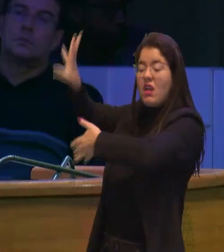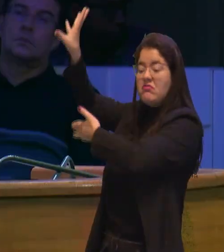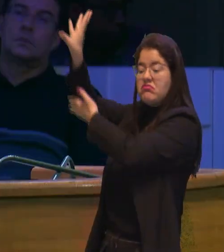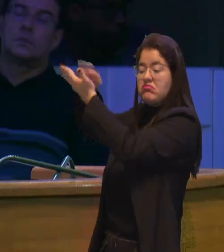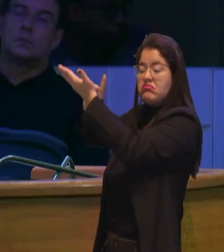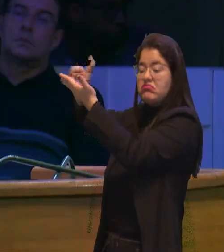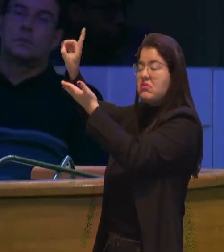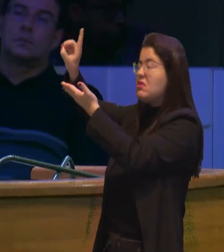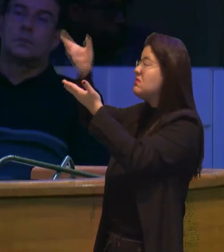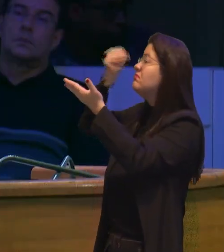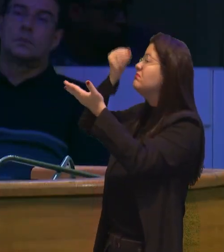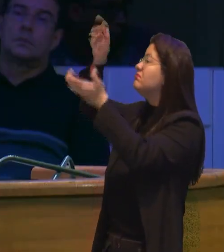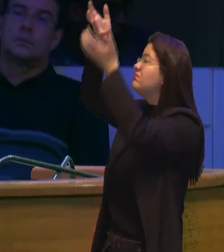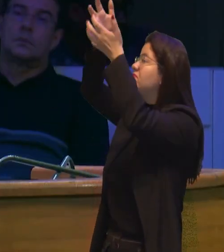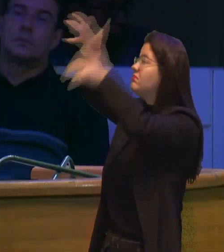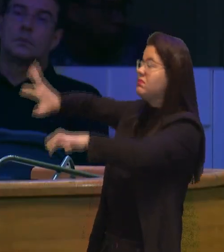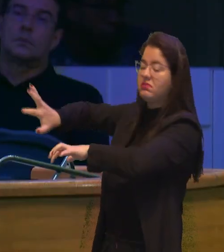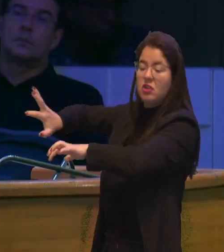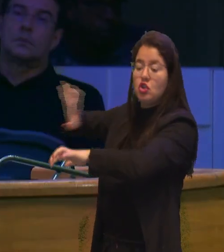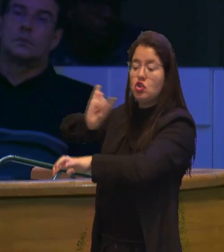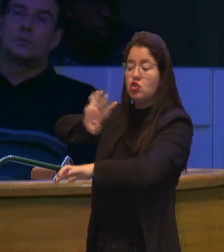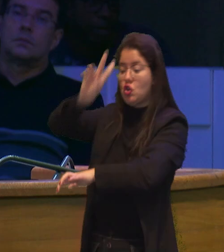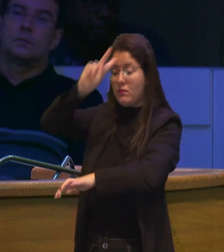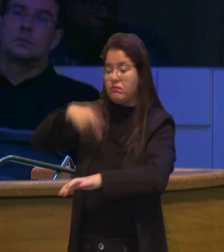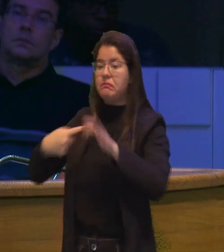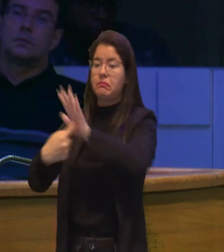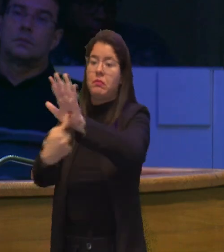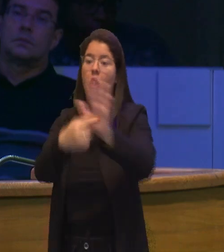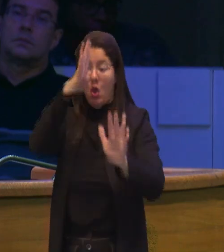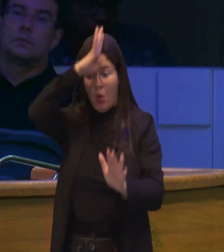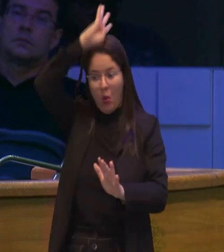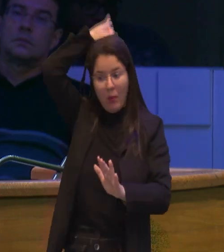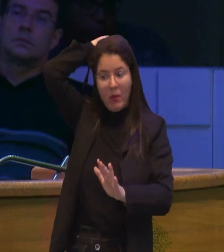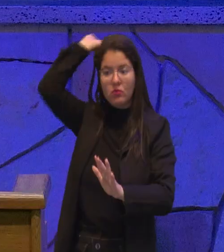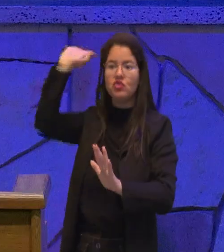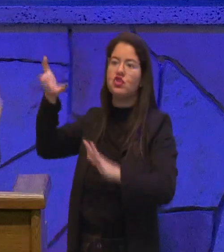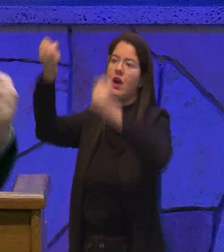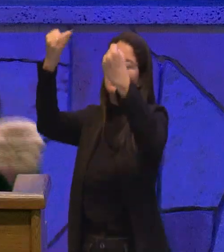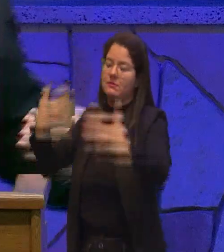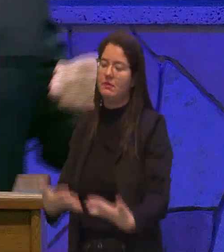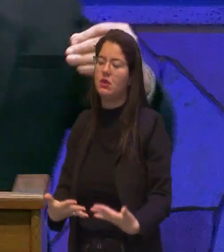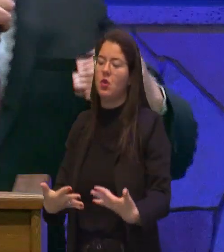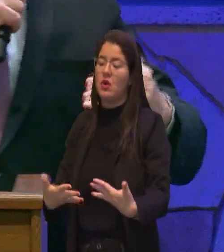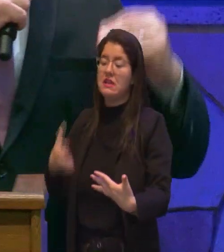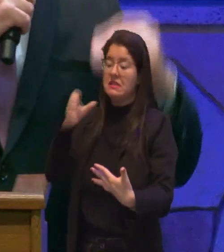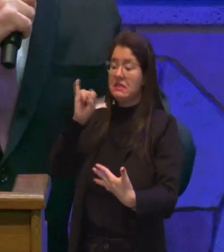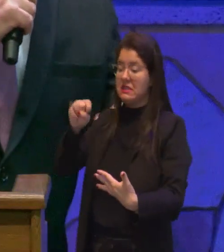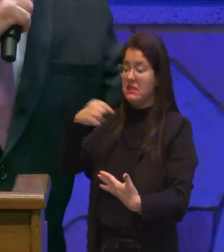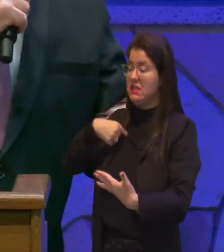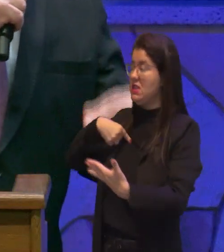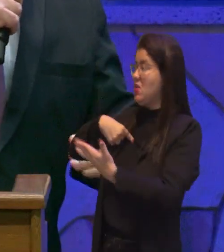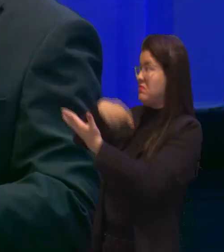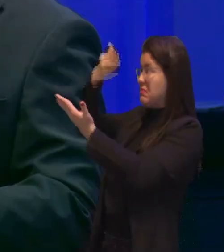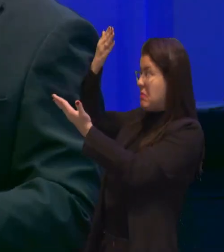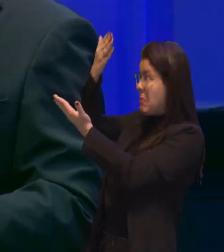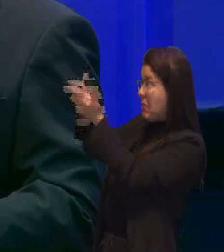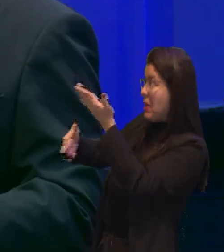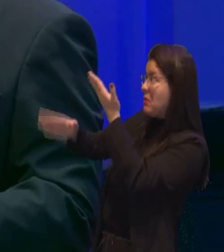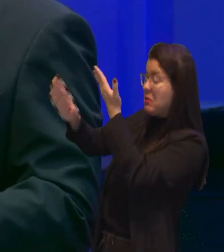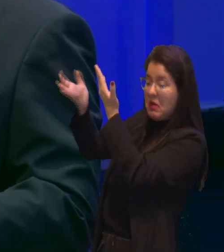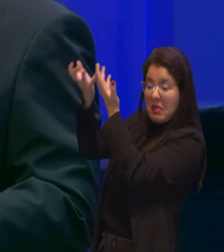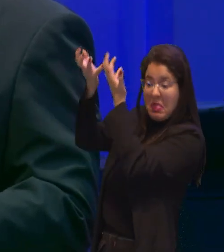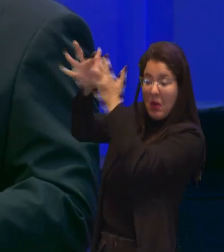criatura. Romanos fala sobre isso. Quando eu perco a imagem de Deus na minha vida, preste